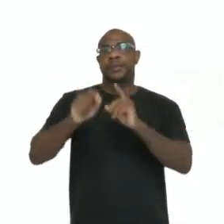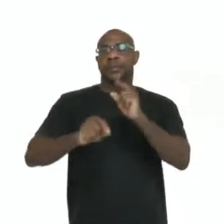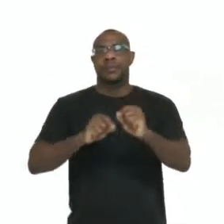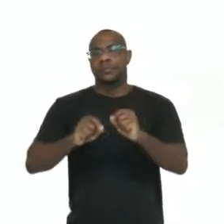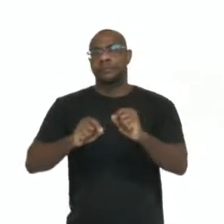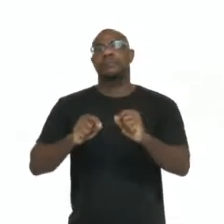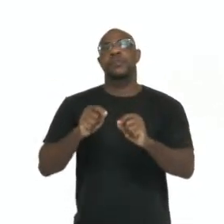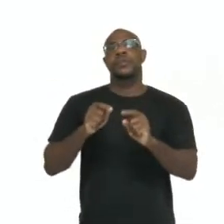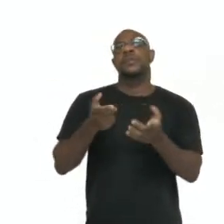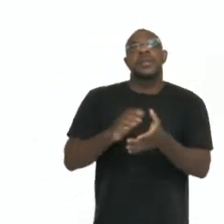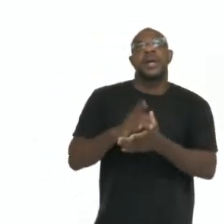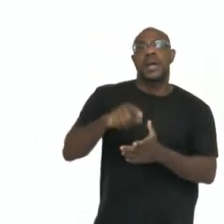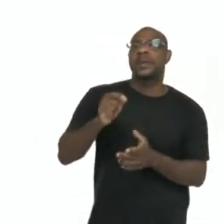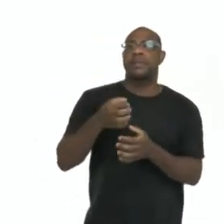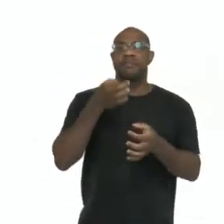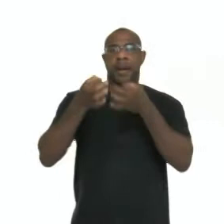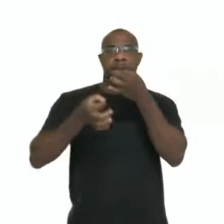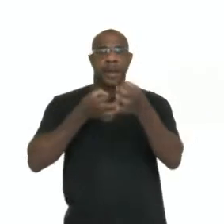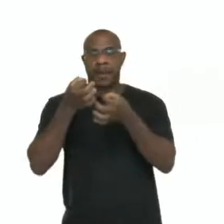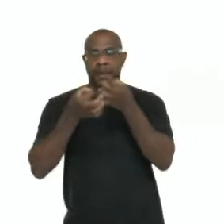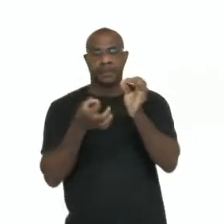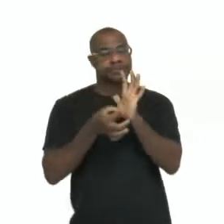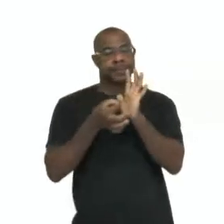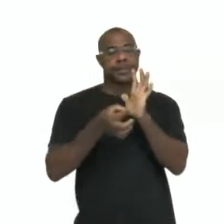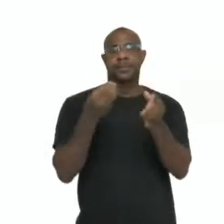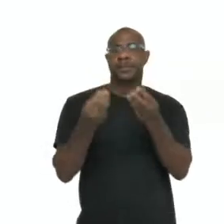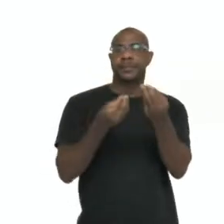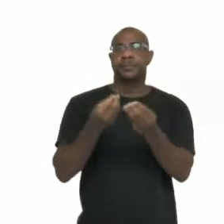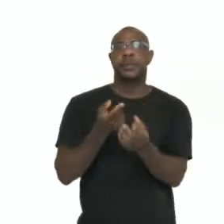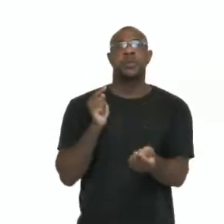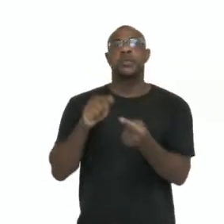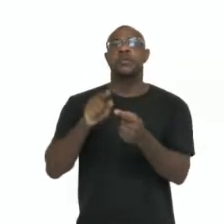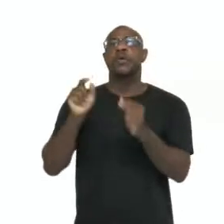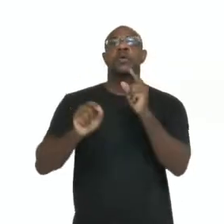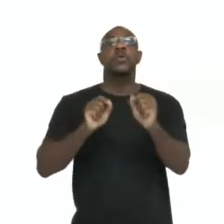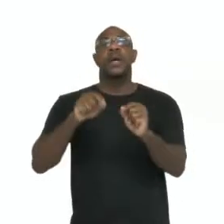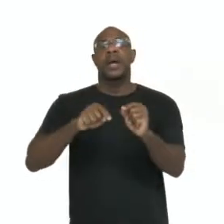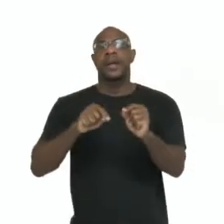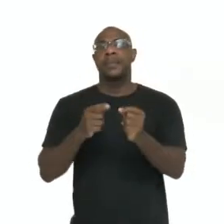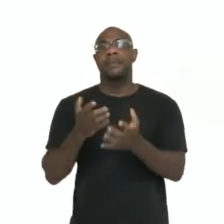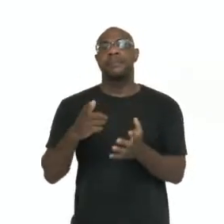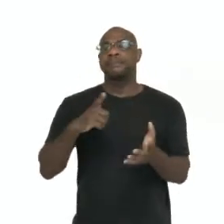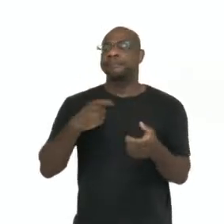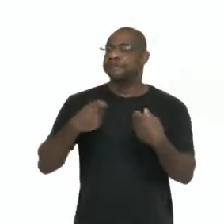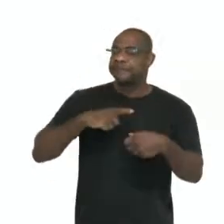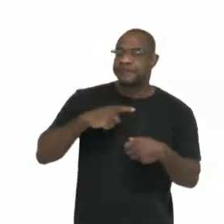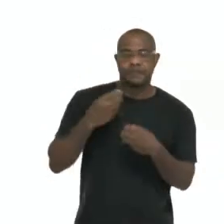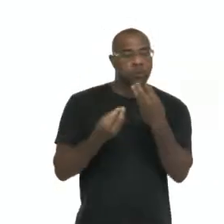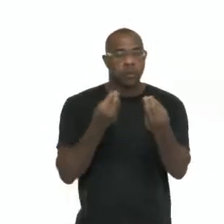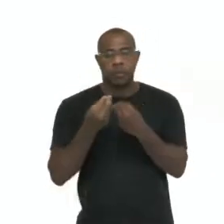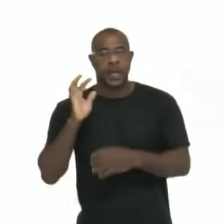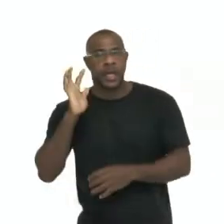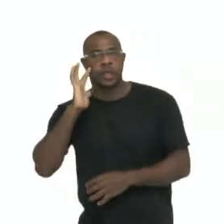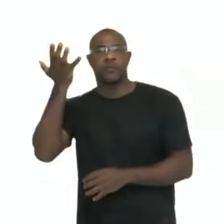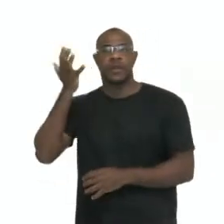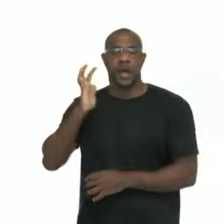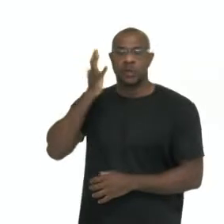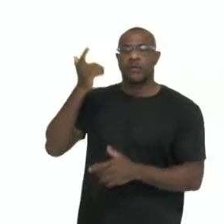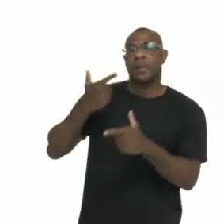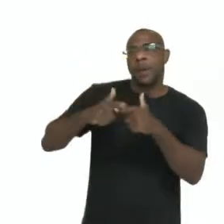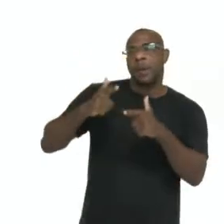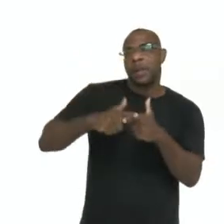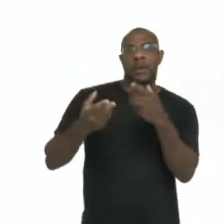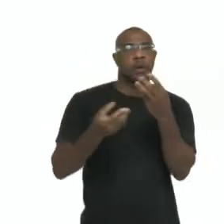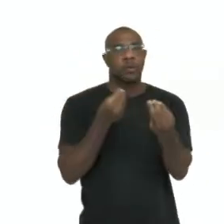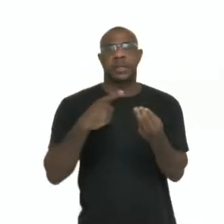modalidade argumentativa, cuja finalidade é buscar soluções para um problema instaurado, né? Um problema que